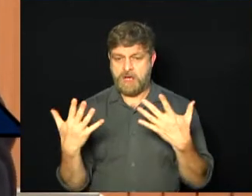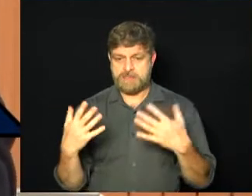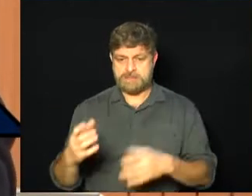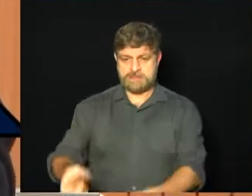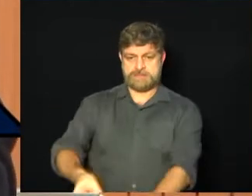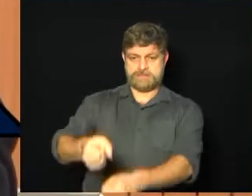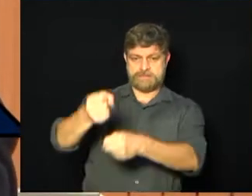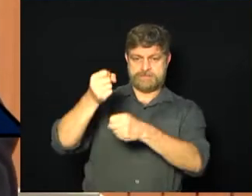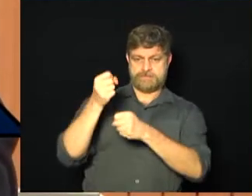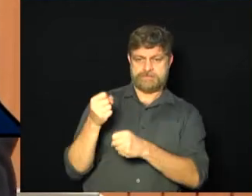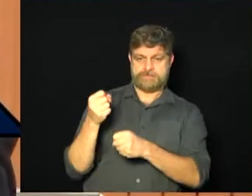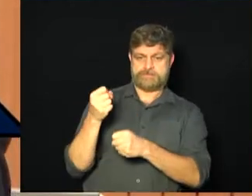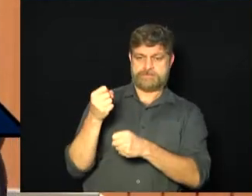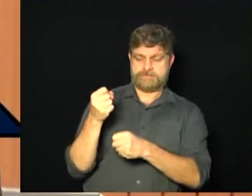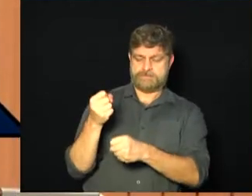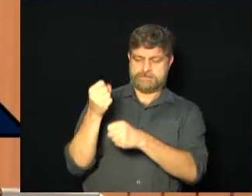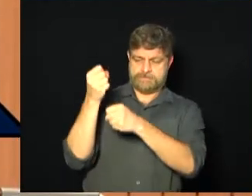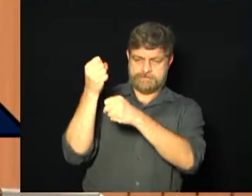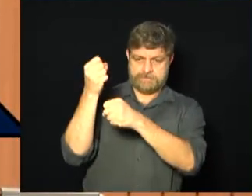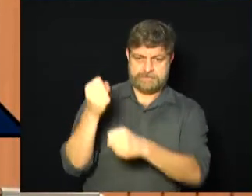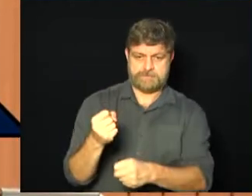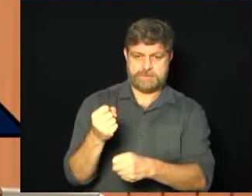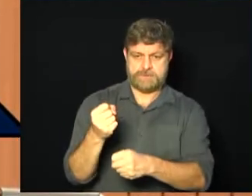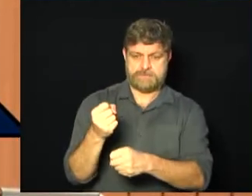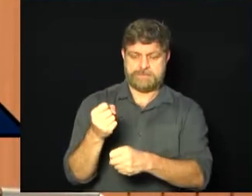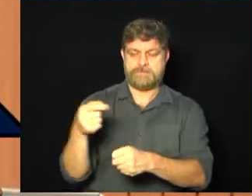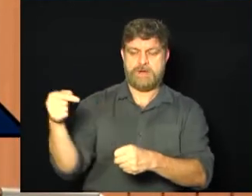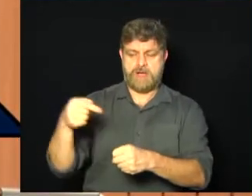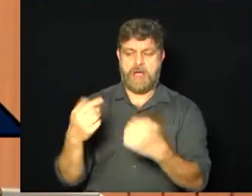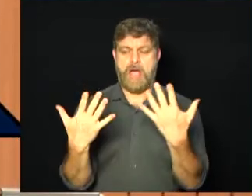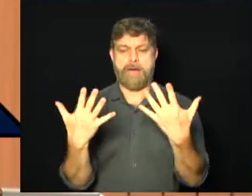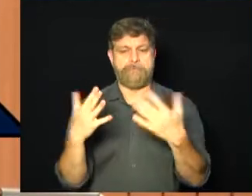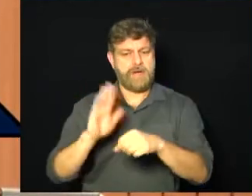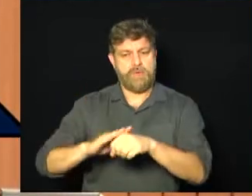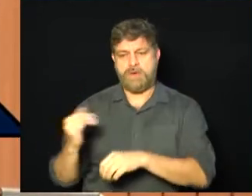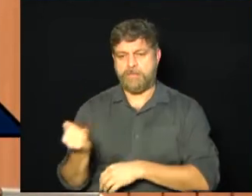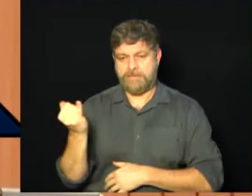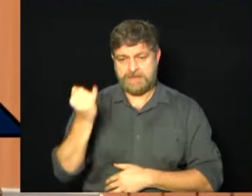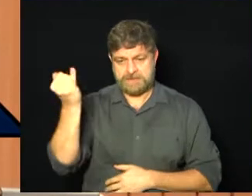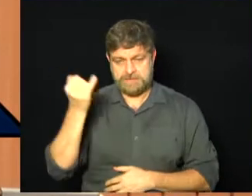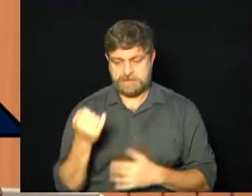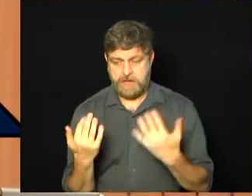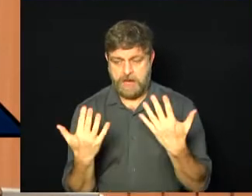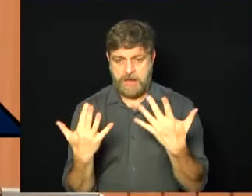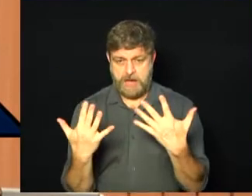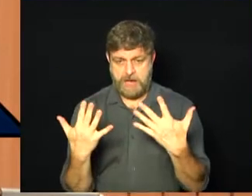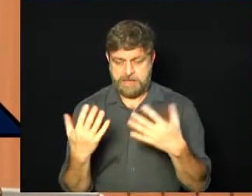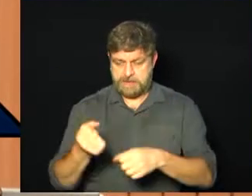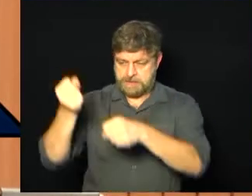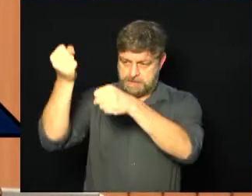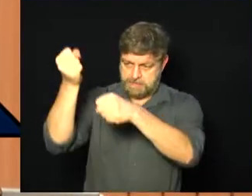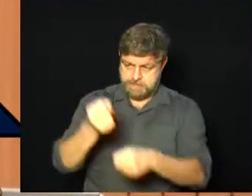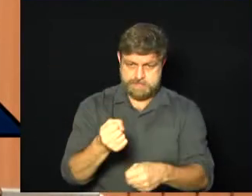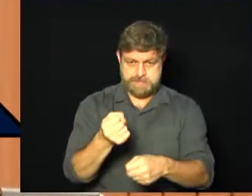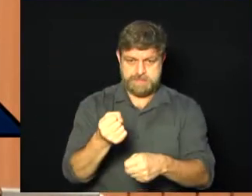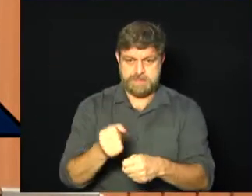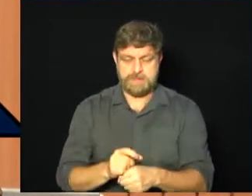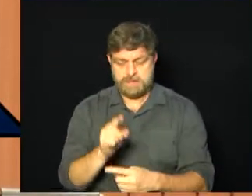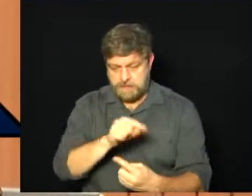seguram essas bandeiras, que empunham essas bandeiras. E as mãos que empunham essas bandeiras do